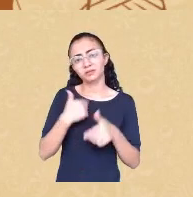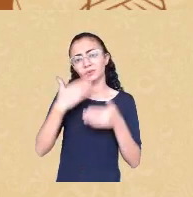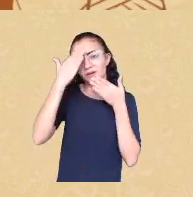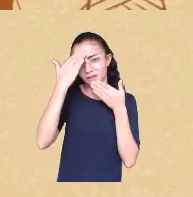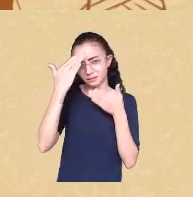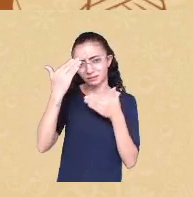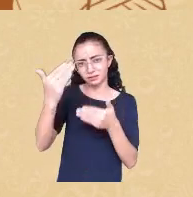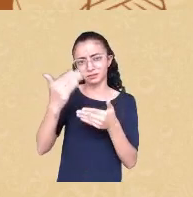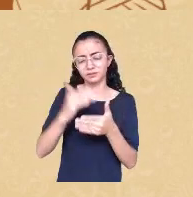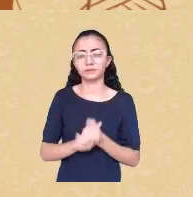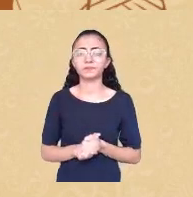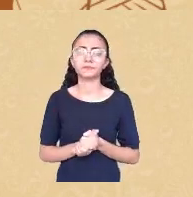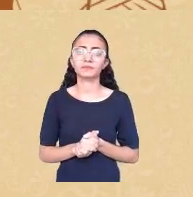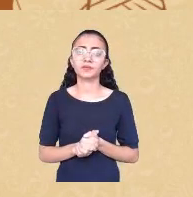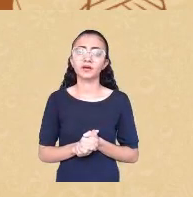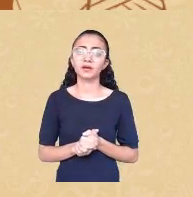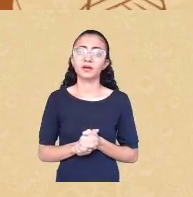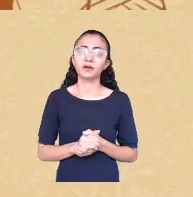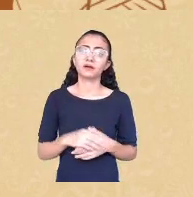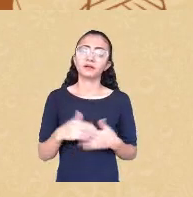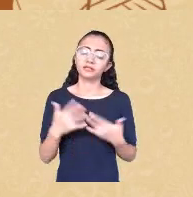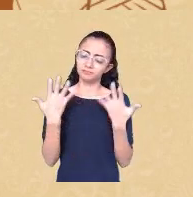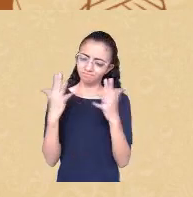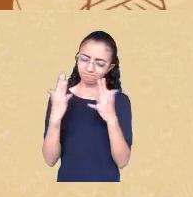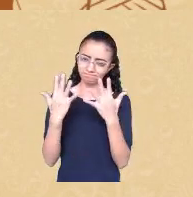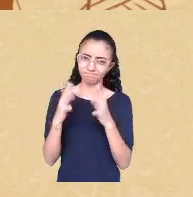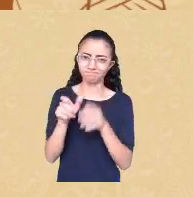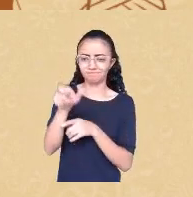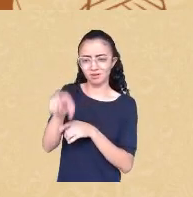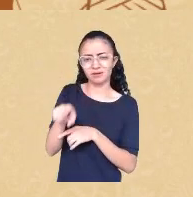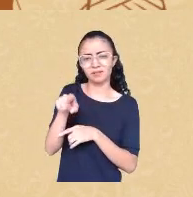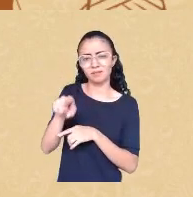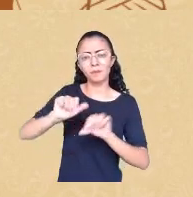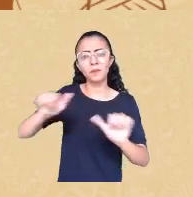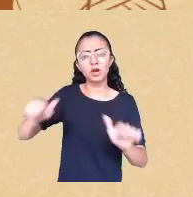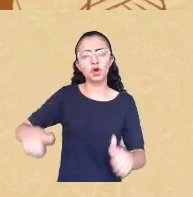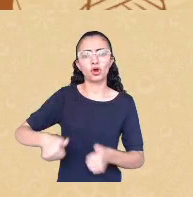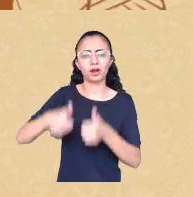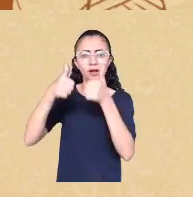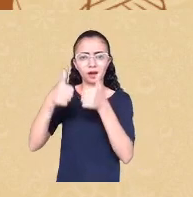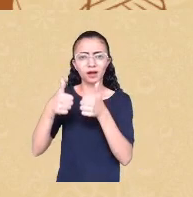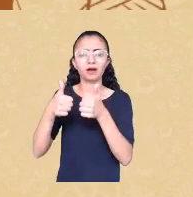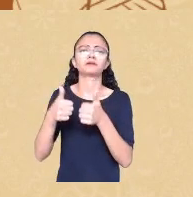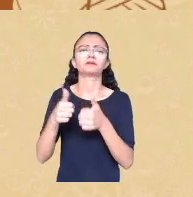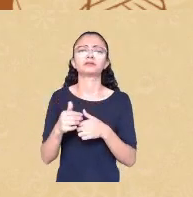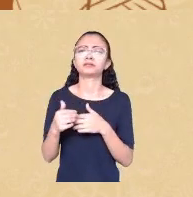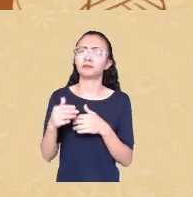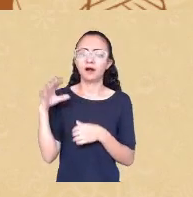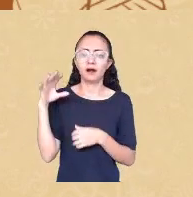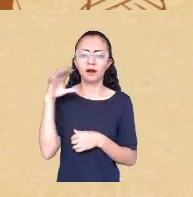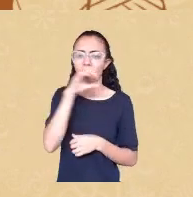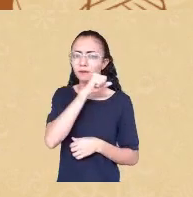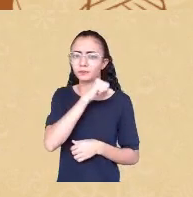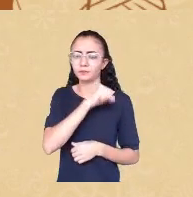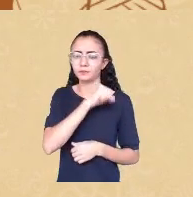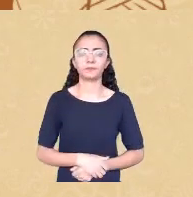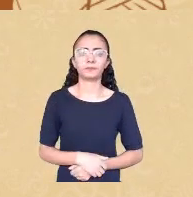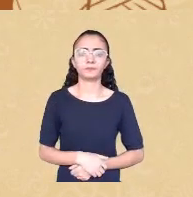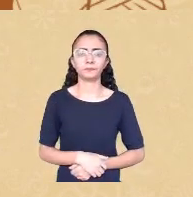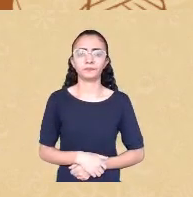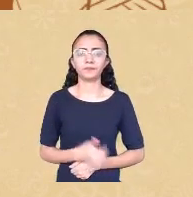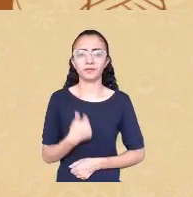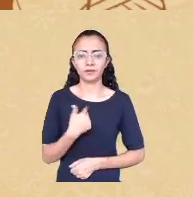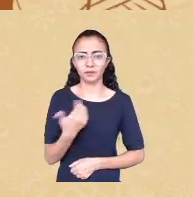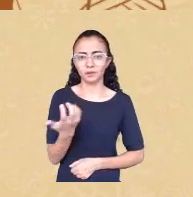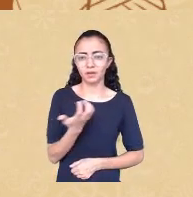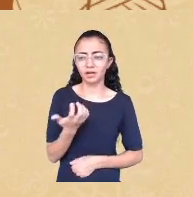de poder trazer e saudando ela para melhoras, né? Para a Janir melhorar logo, que eu também quero muito acompanhar. Ela